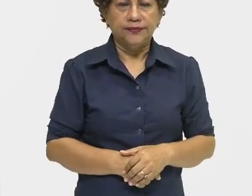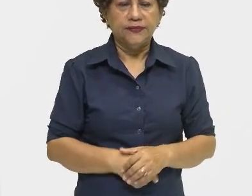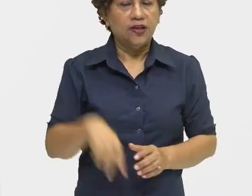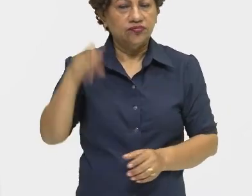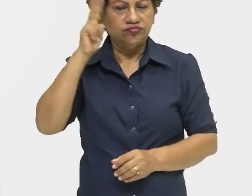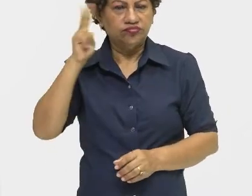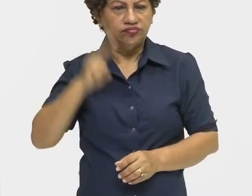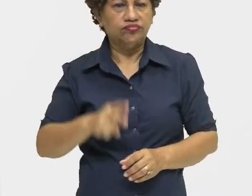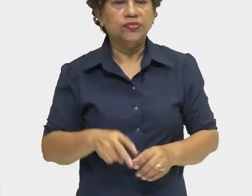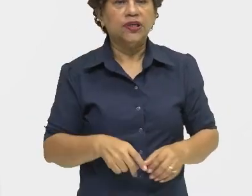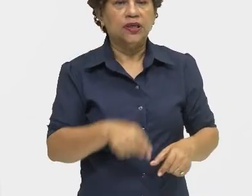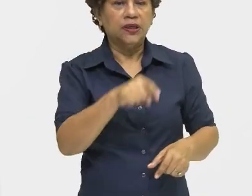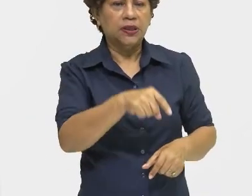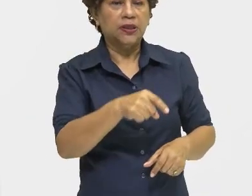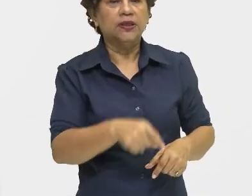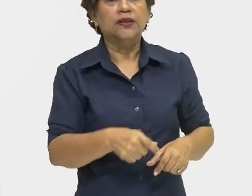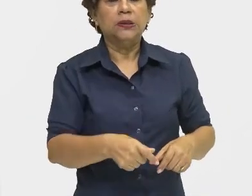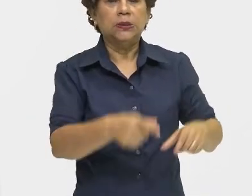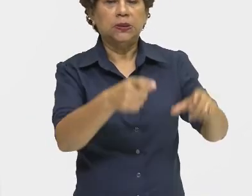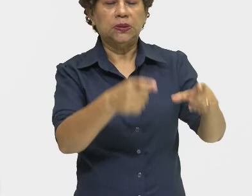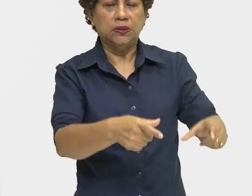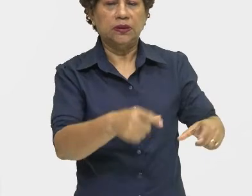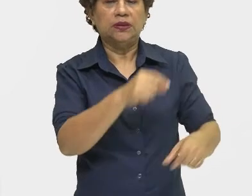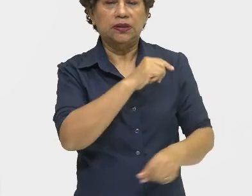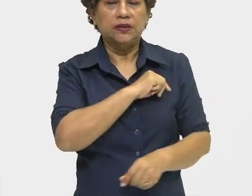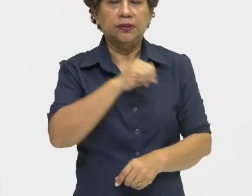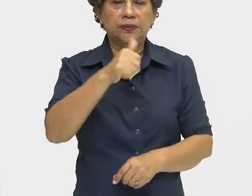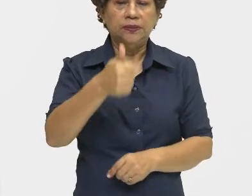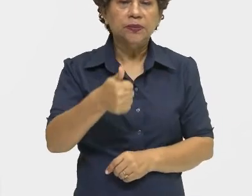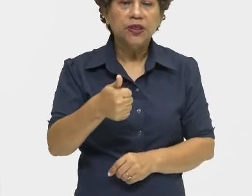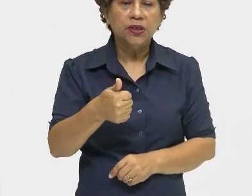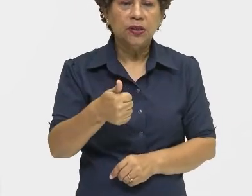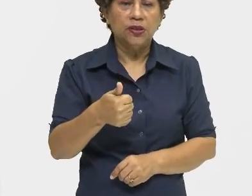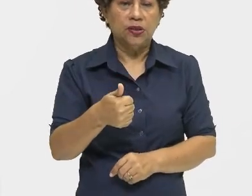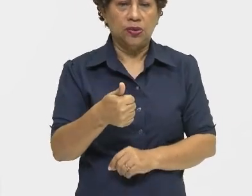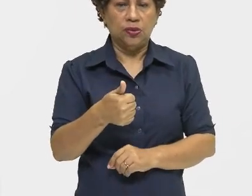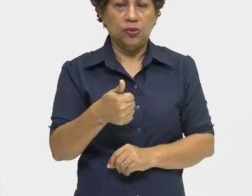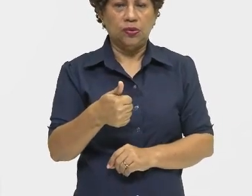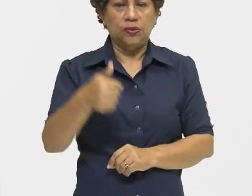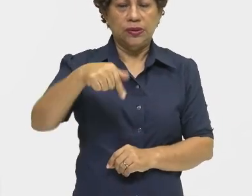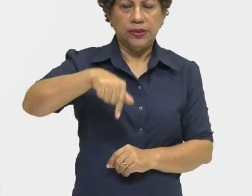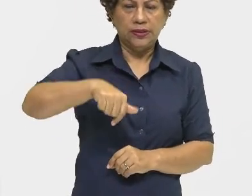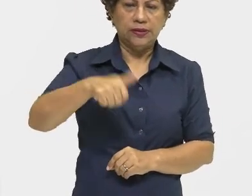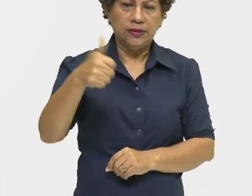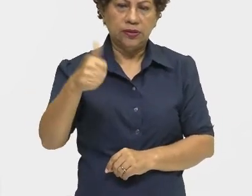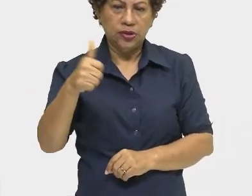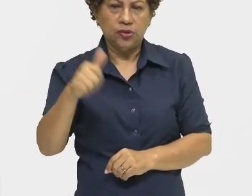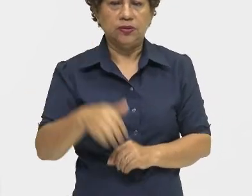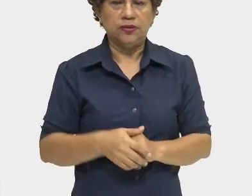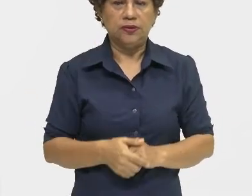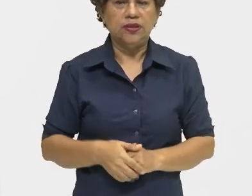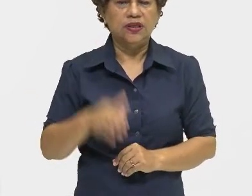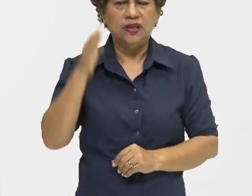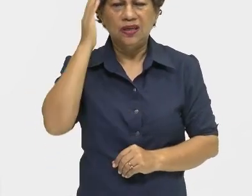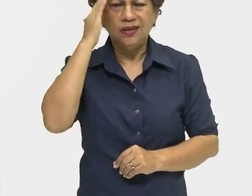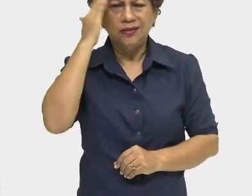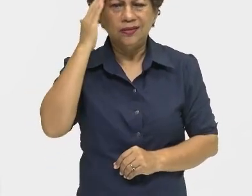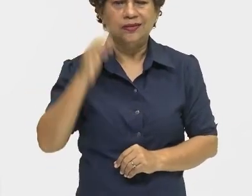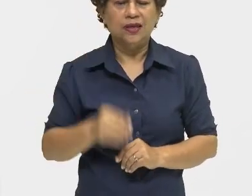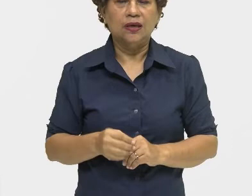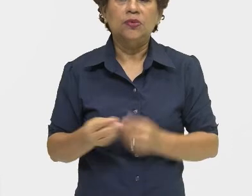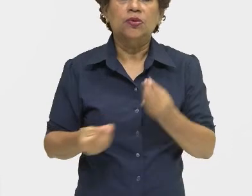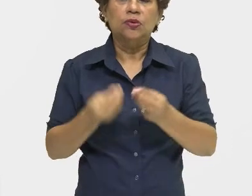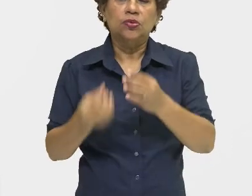baque virado data de 1711, mas a sua origem é incerta. O que se sabe é que ele surgiu